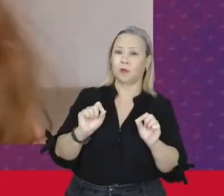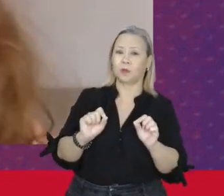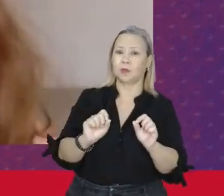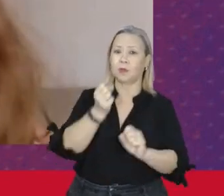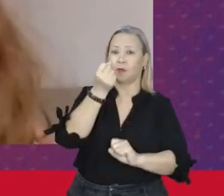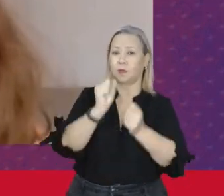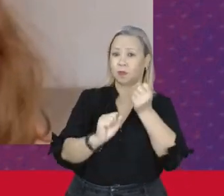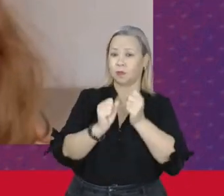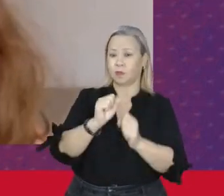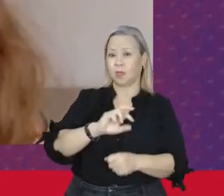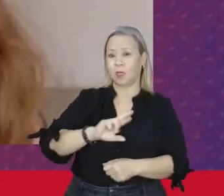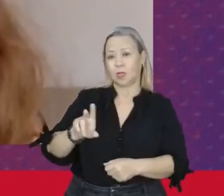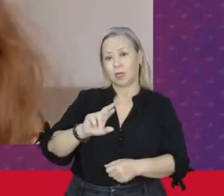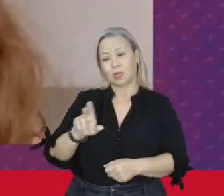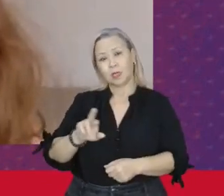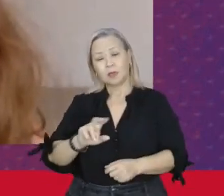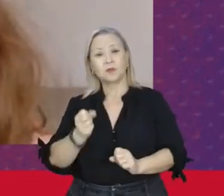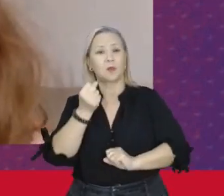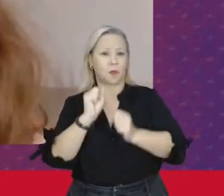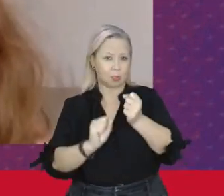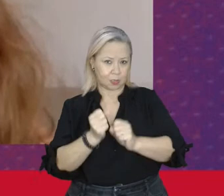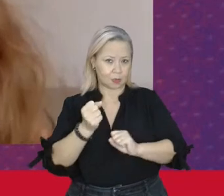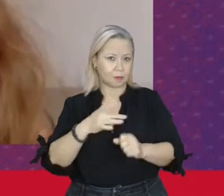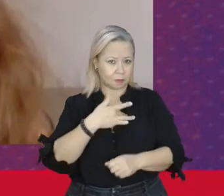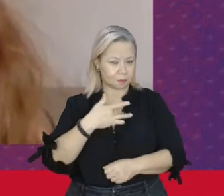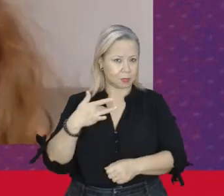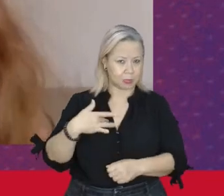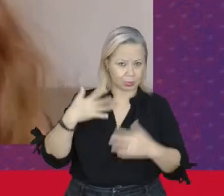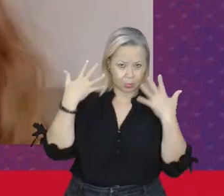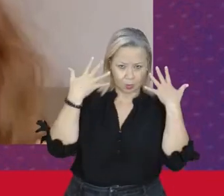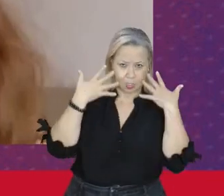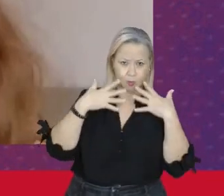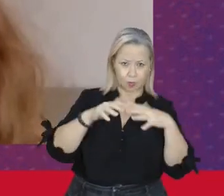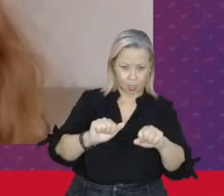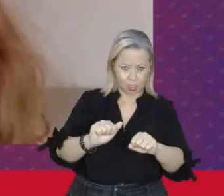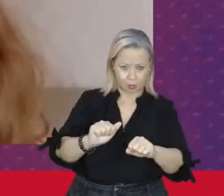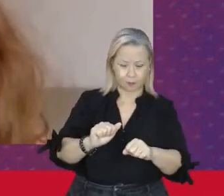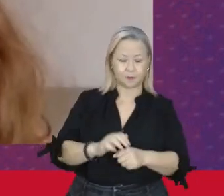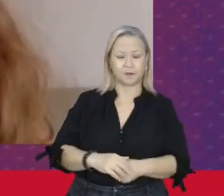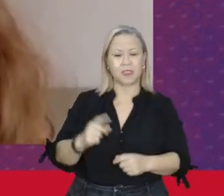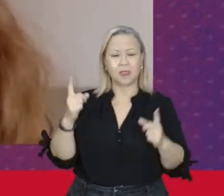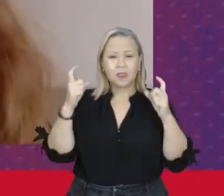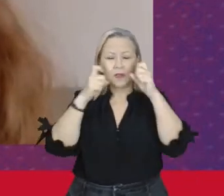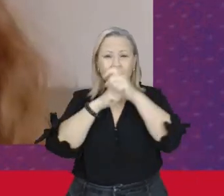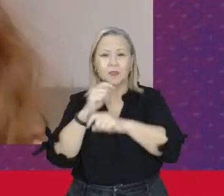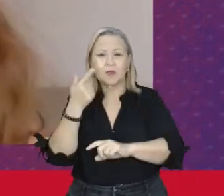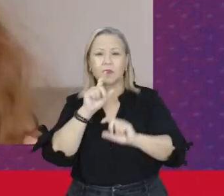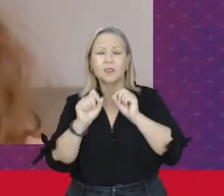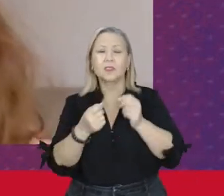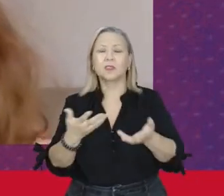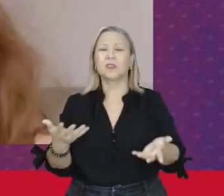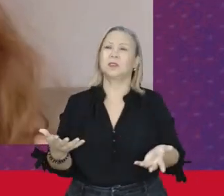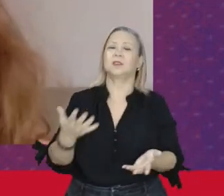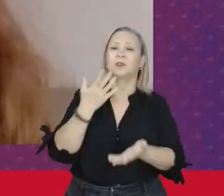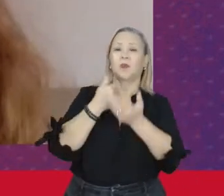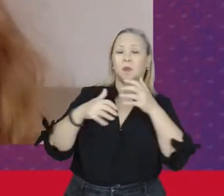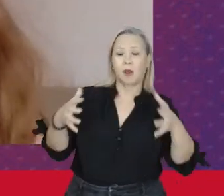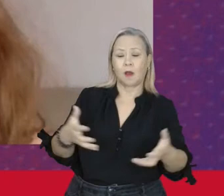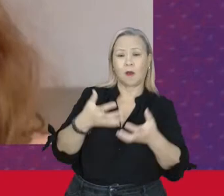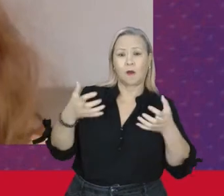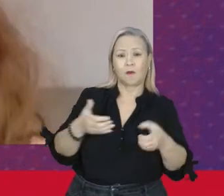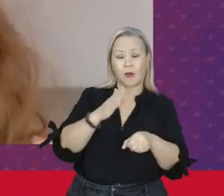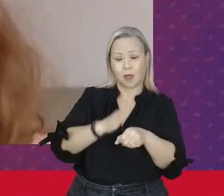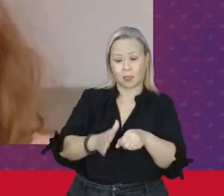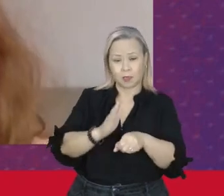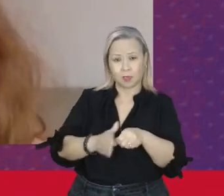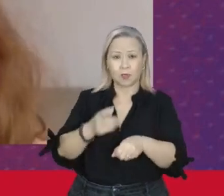ou seja, que não são muito processados. É muito difícil, né, a gente conseguir comprar uma alface, um tomate, uma verdura